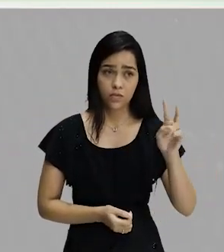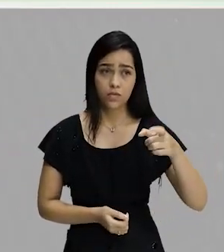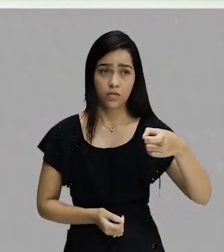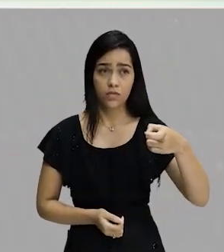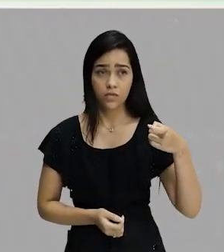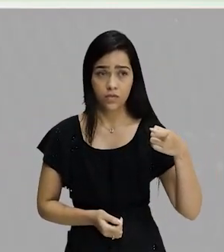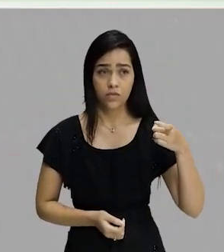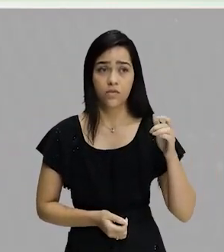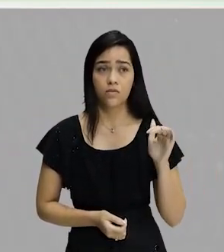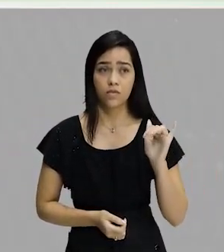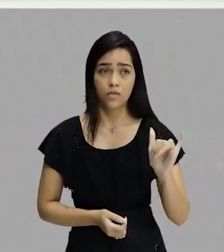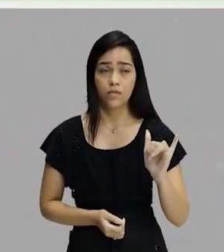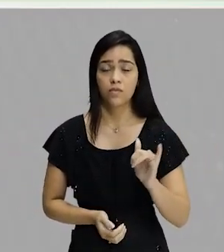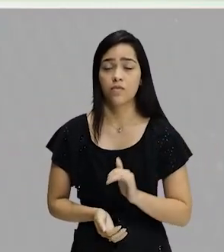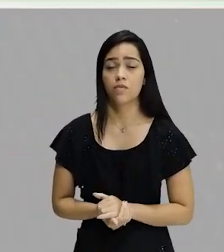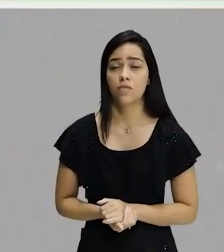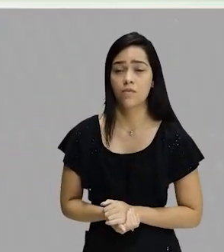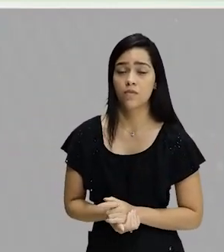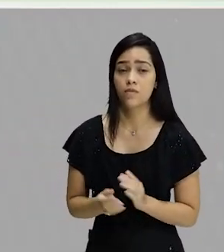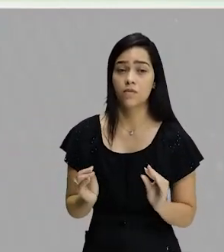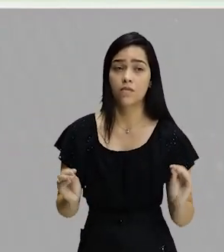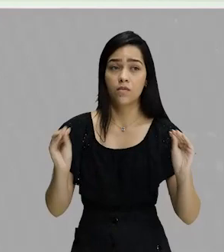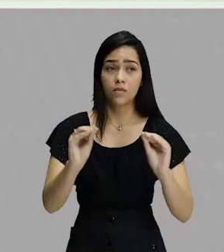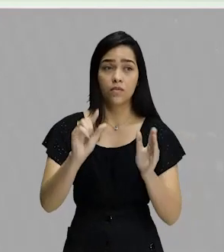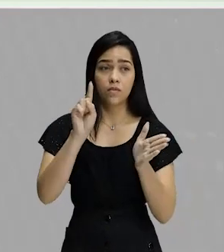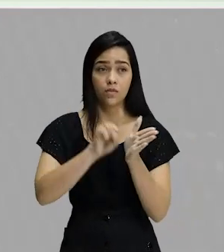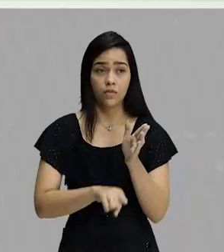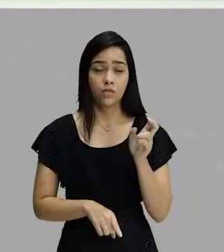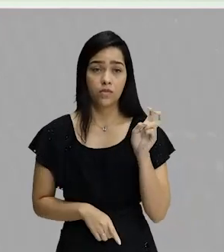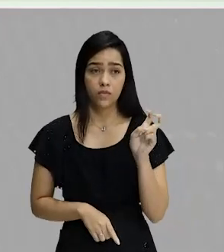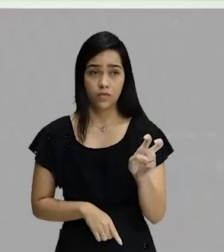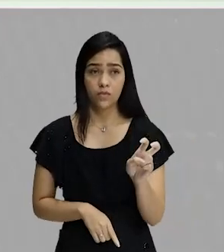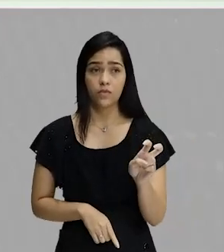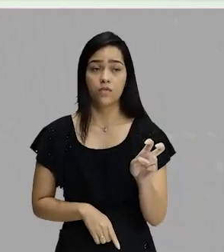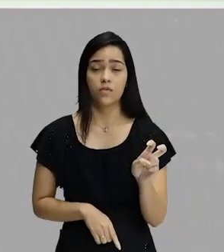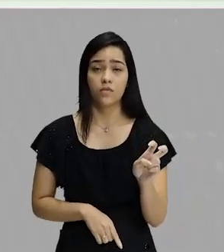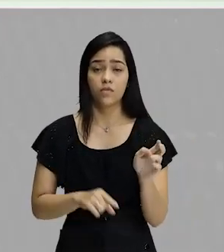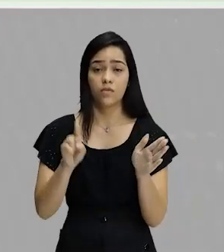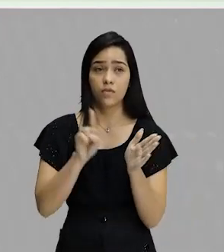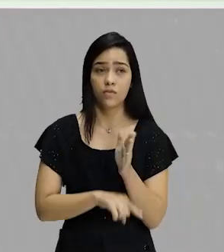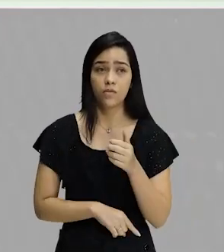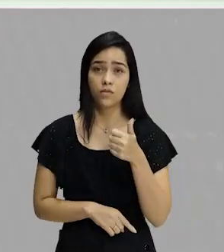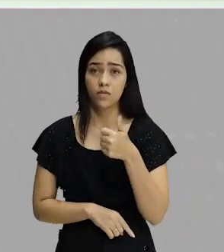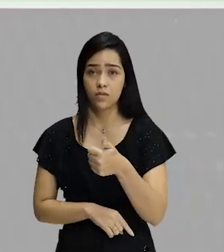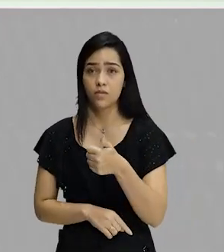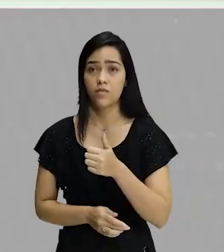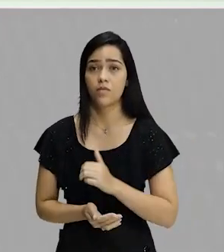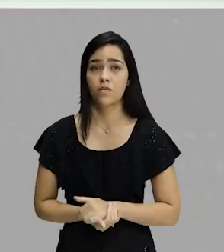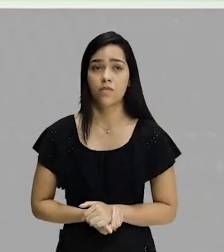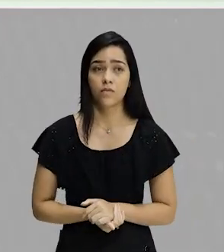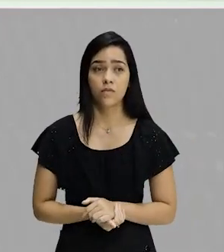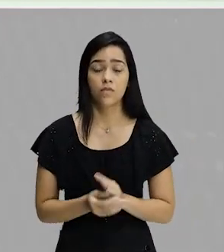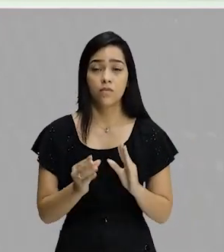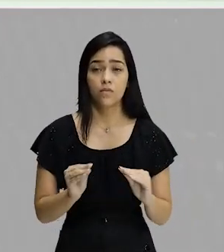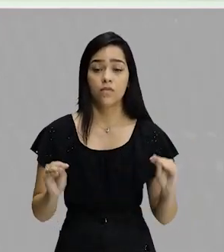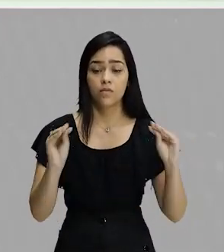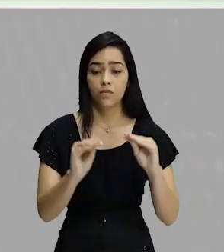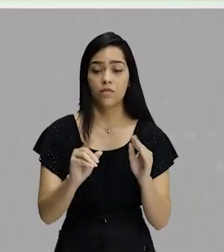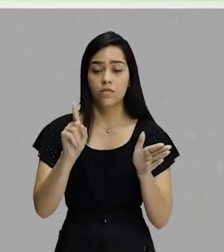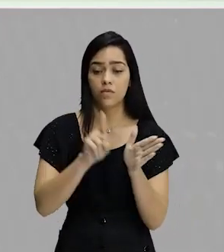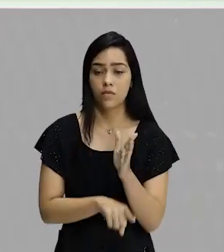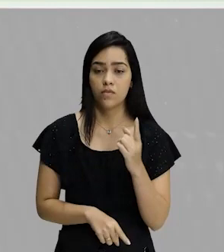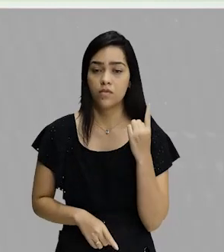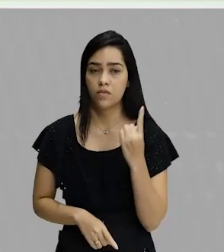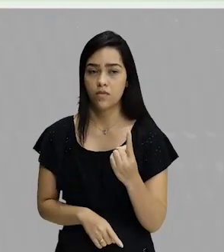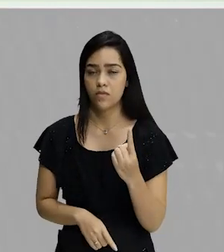Y. E aí eu vou colocar o menos 5 e o menos 1. Vou colocar o menos